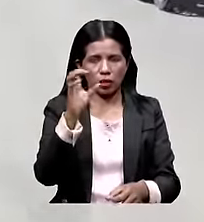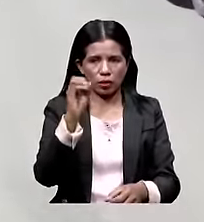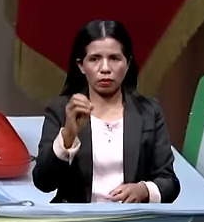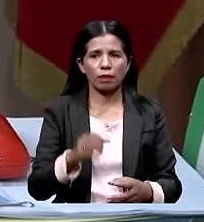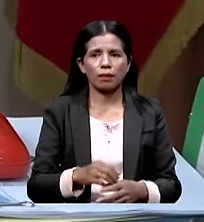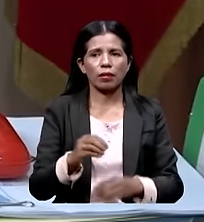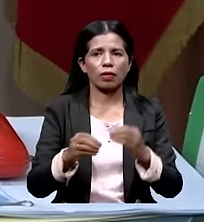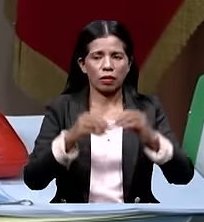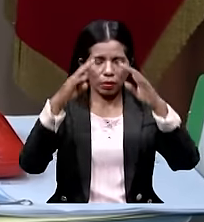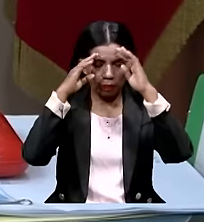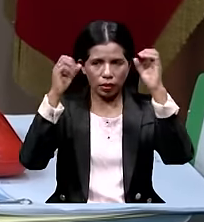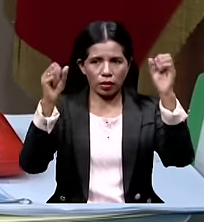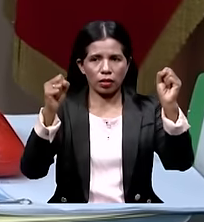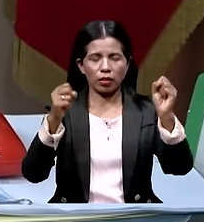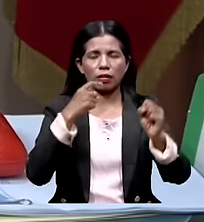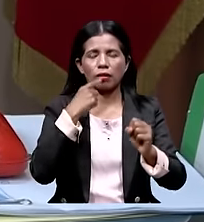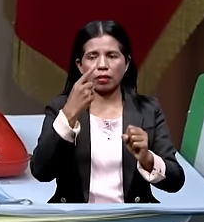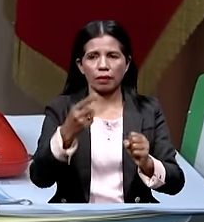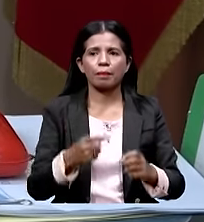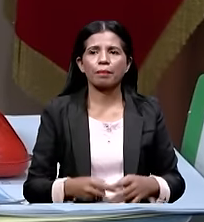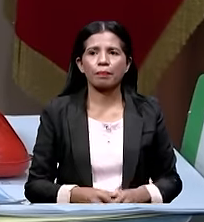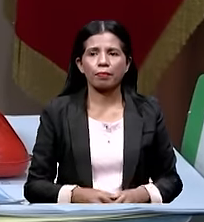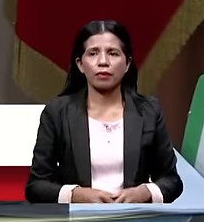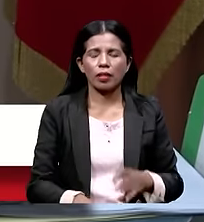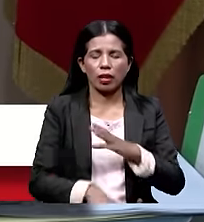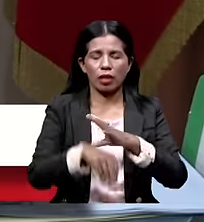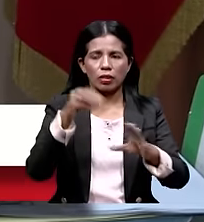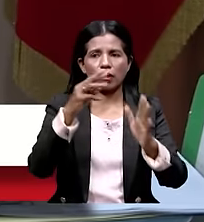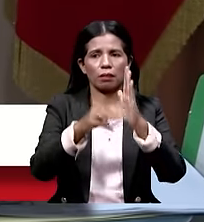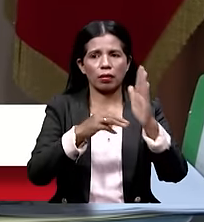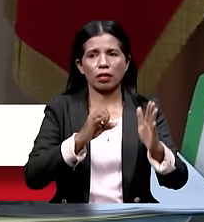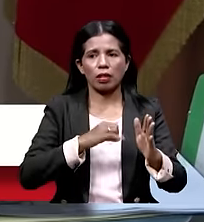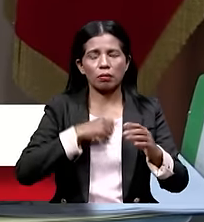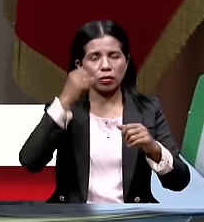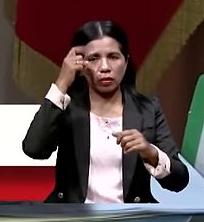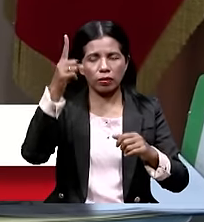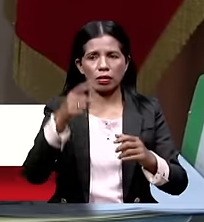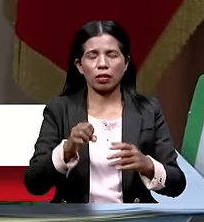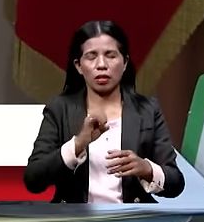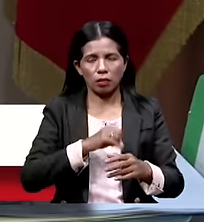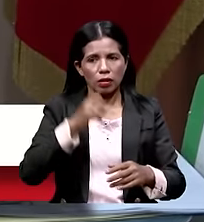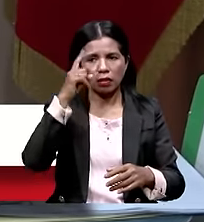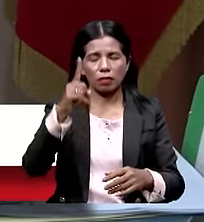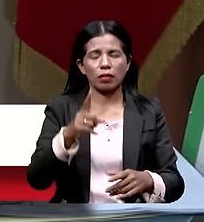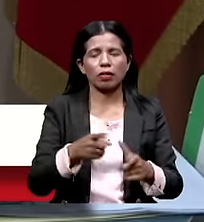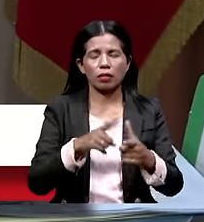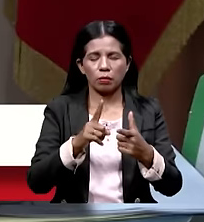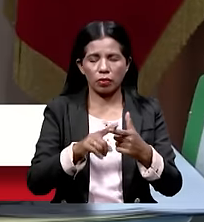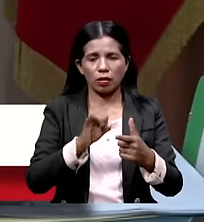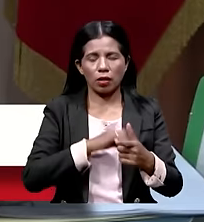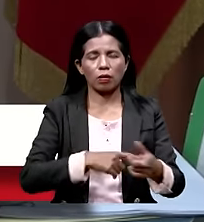quando o presidente saída, a saia média, há uma saia foda. Há uma foda, dia seguinte, há uma